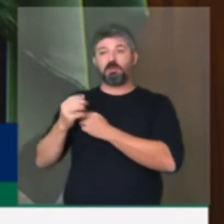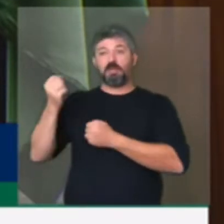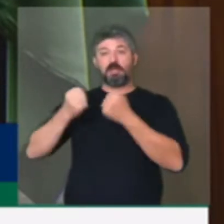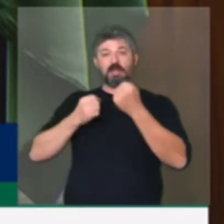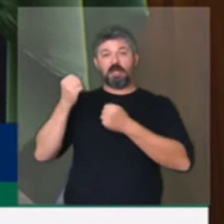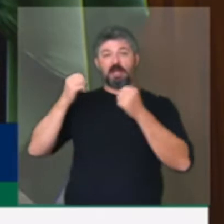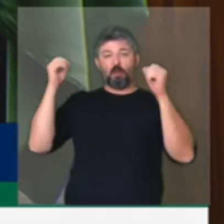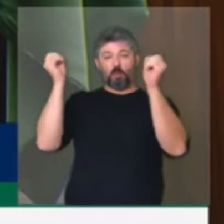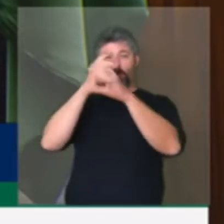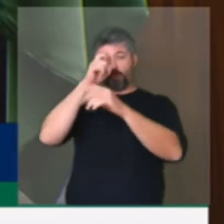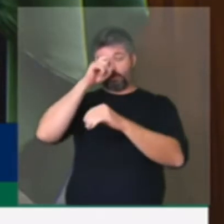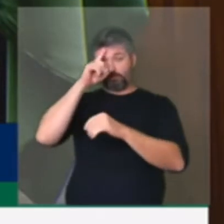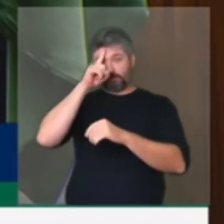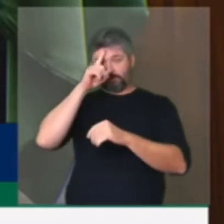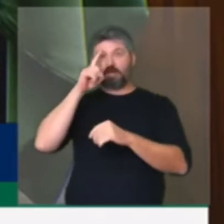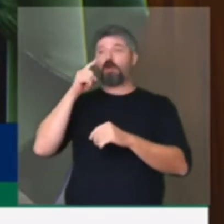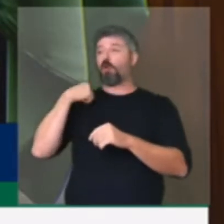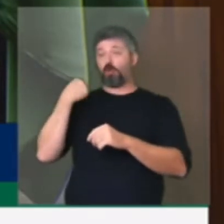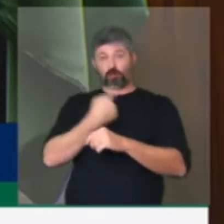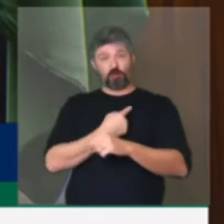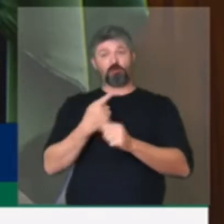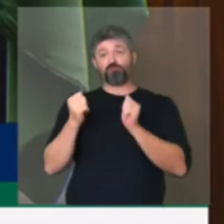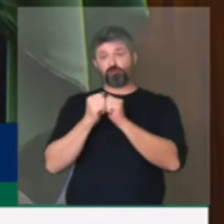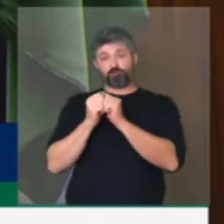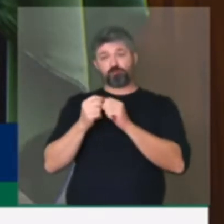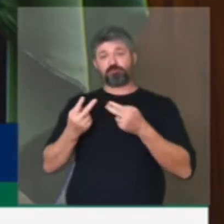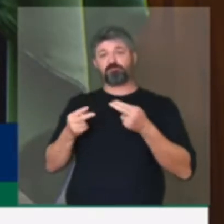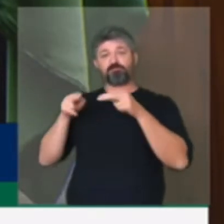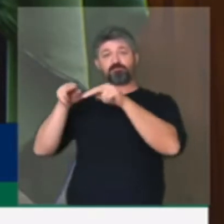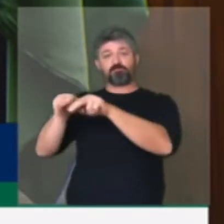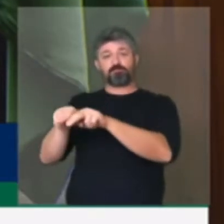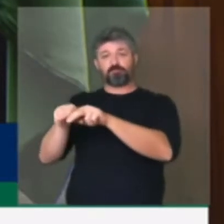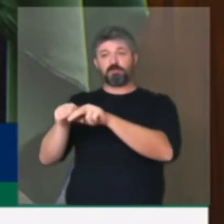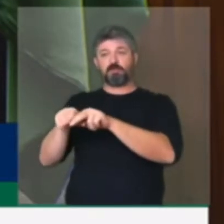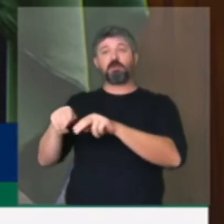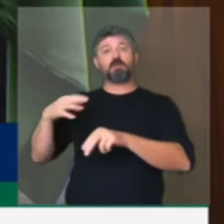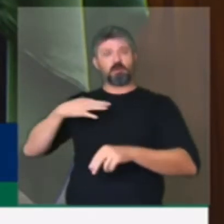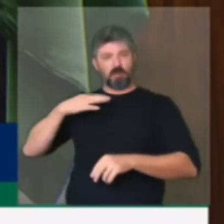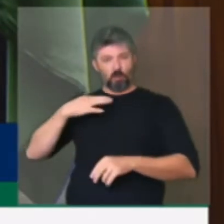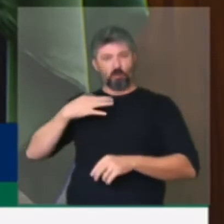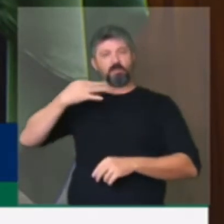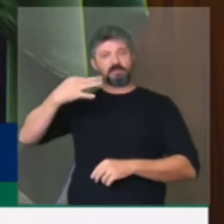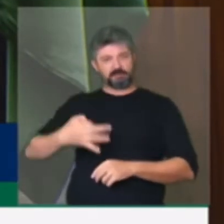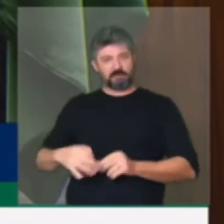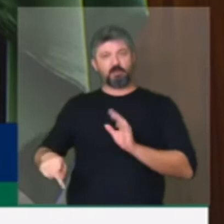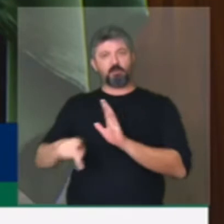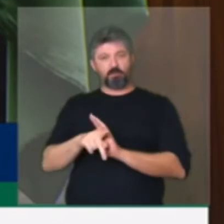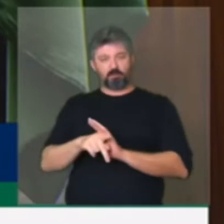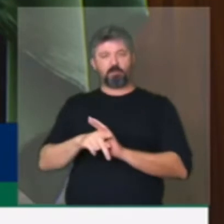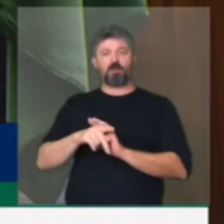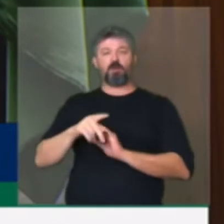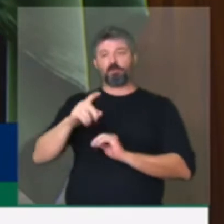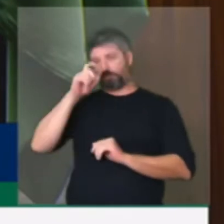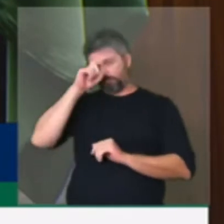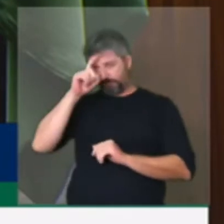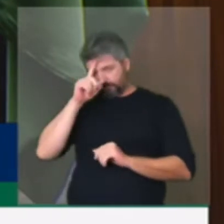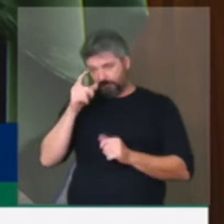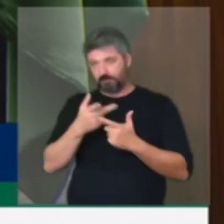nós fomos acompanhar os socorristas. Estavam lá uniformizados devidamente.